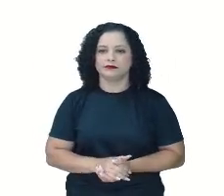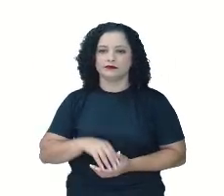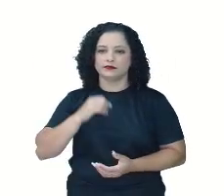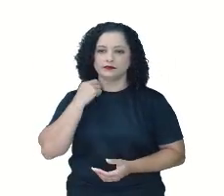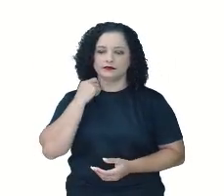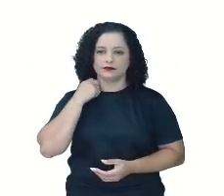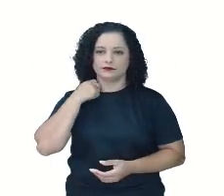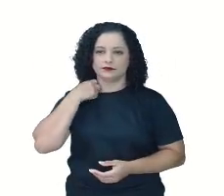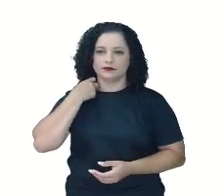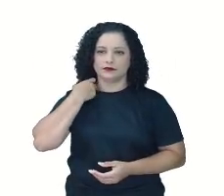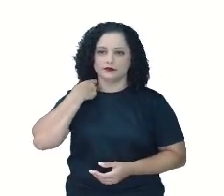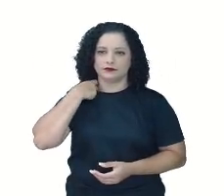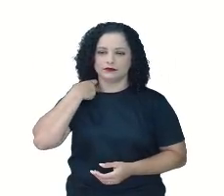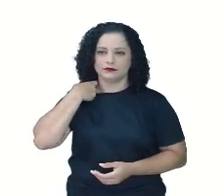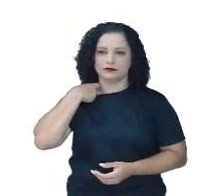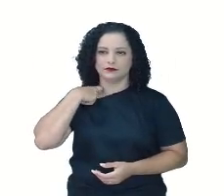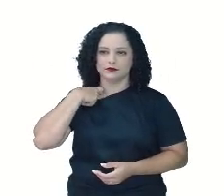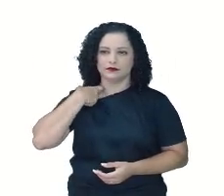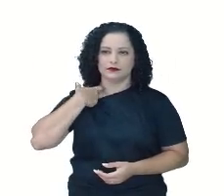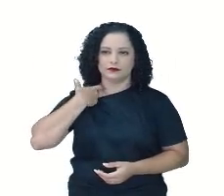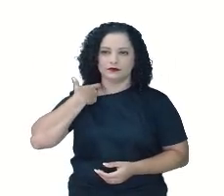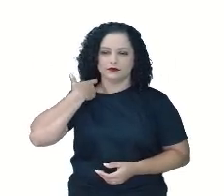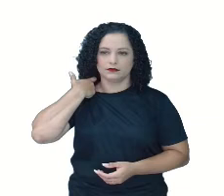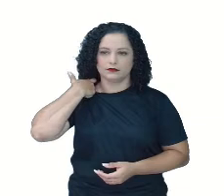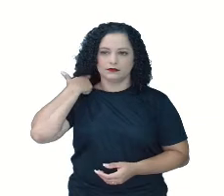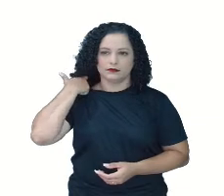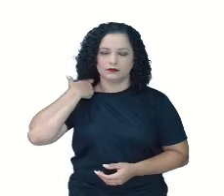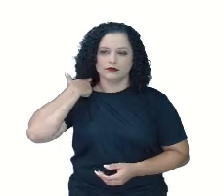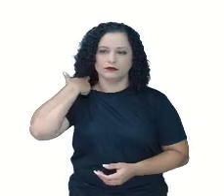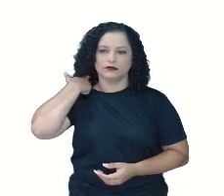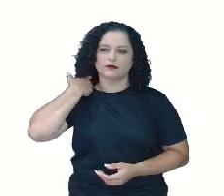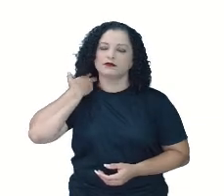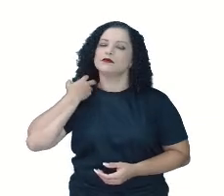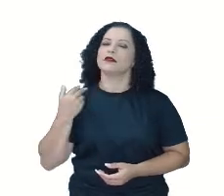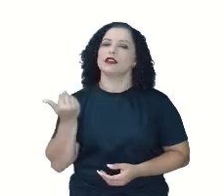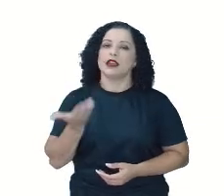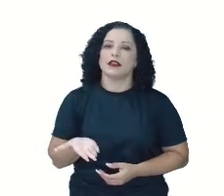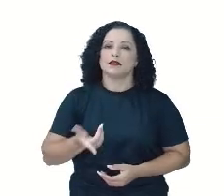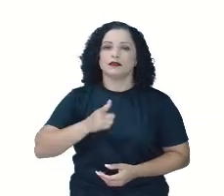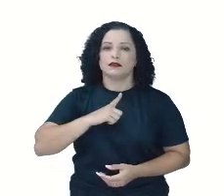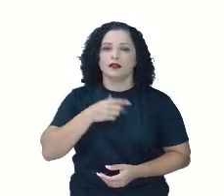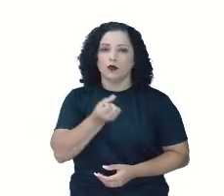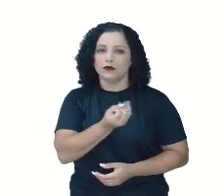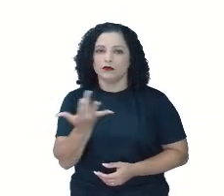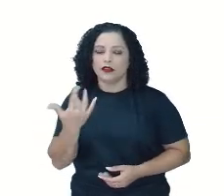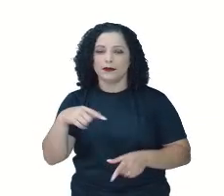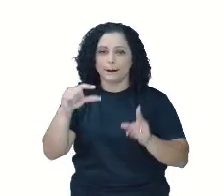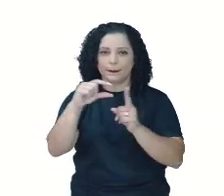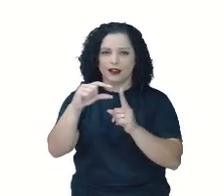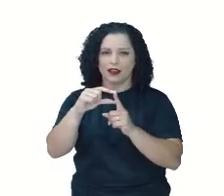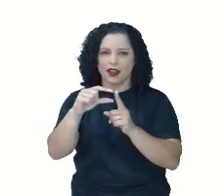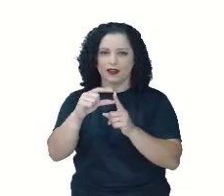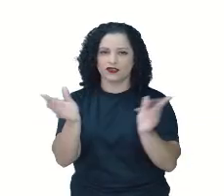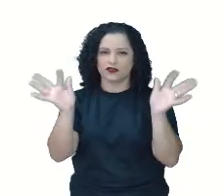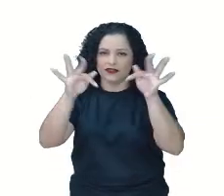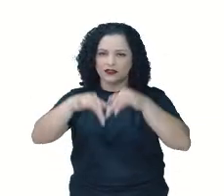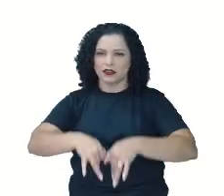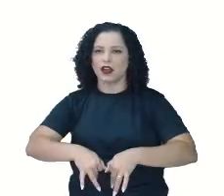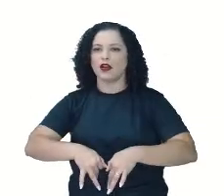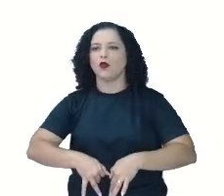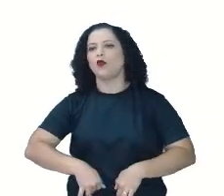Z, esse nicho de palavras, esse recorte de palavras que terminam com essas